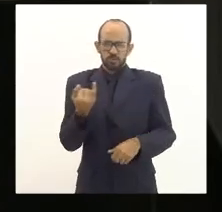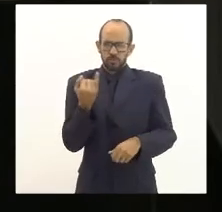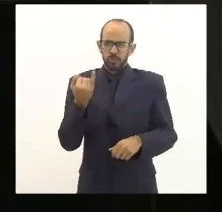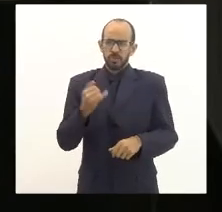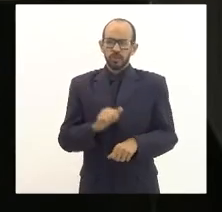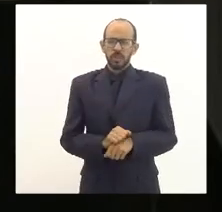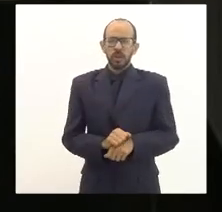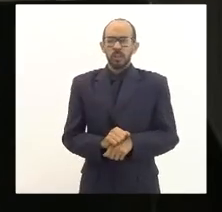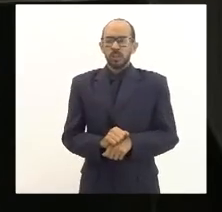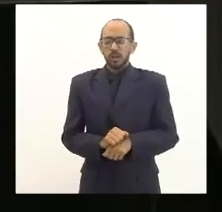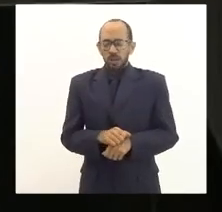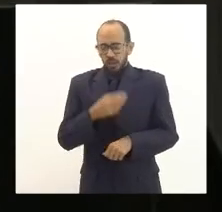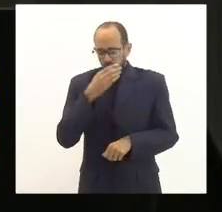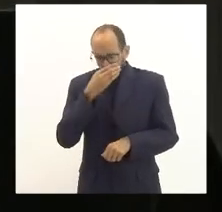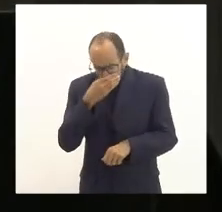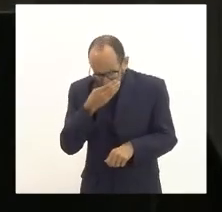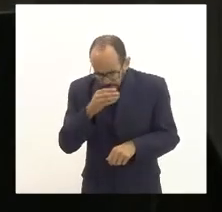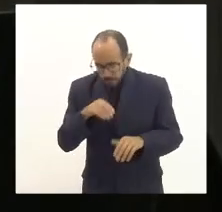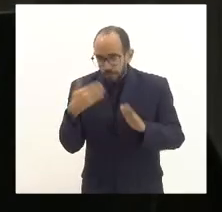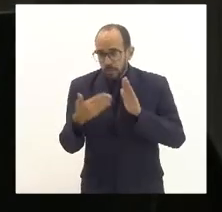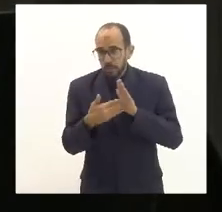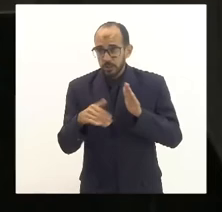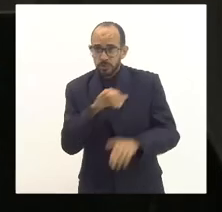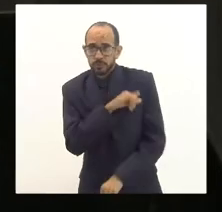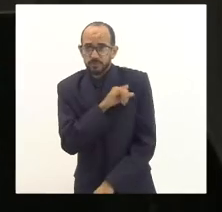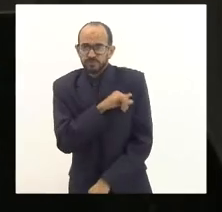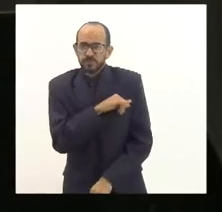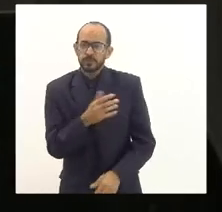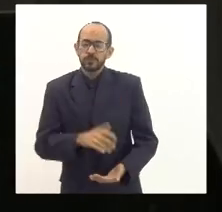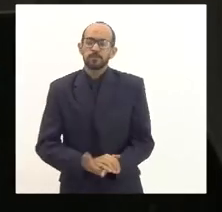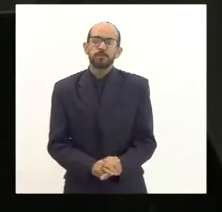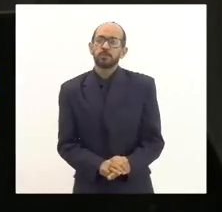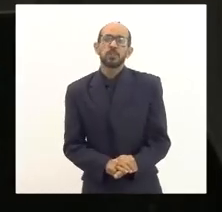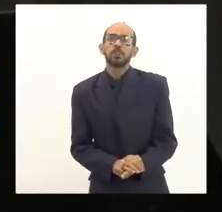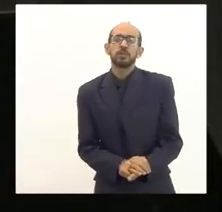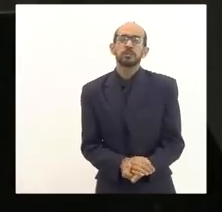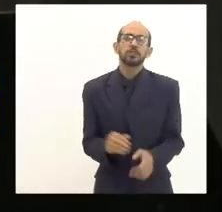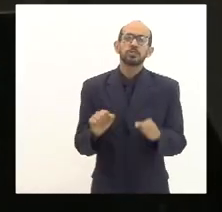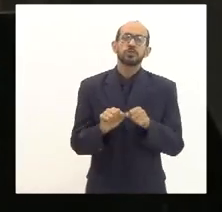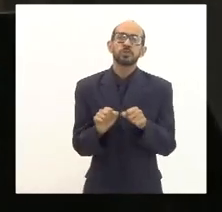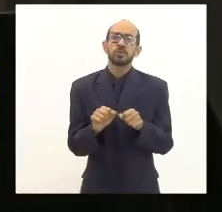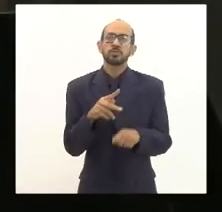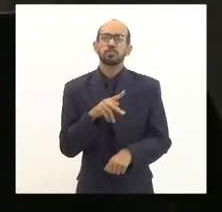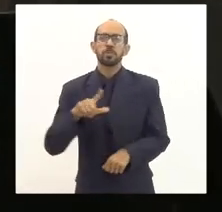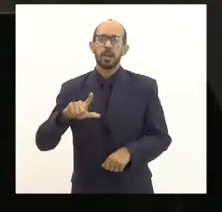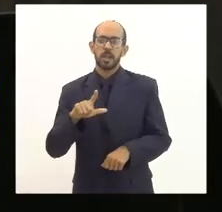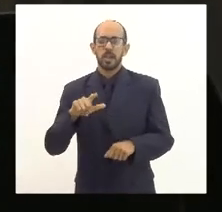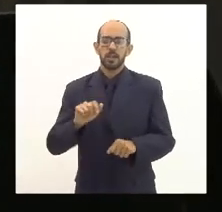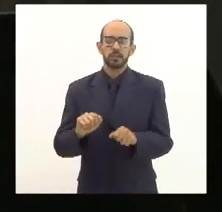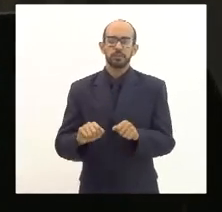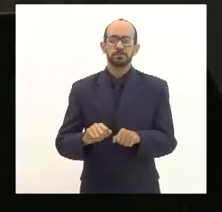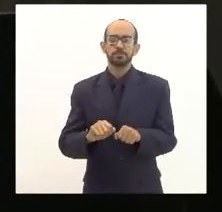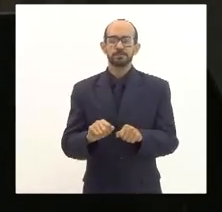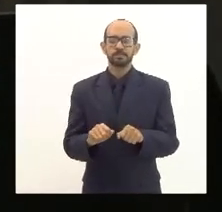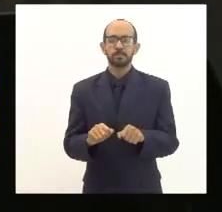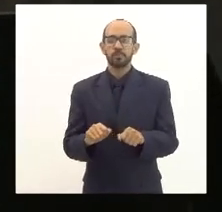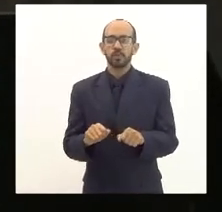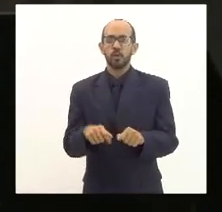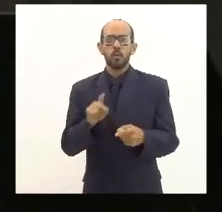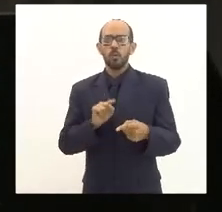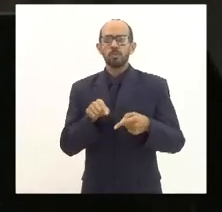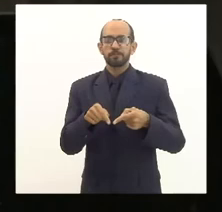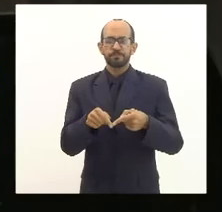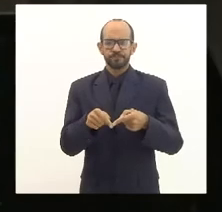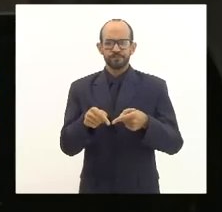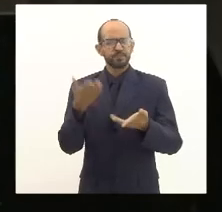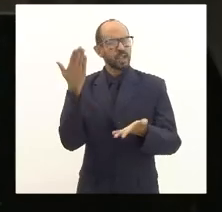e cara todo o Rio de Janeiro e nós demos entrada no projeto de lei que Visa acabar de